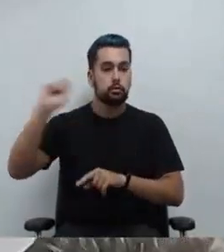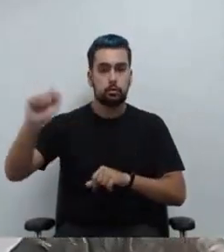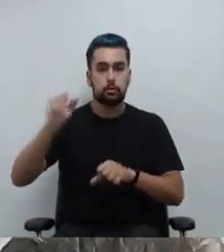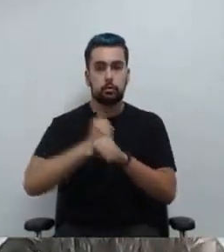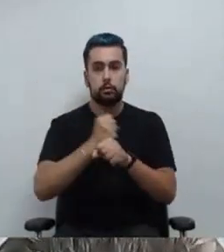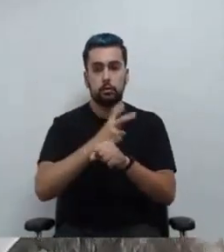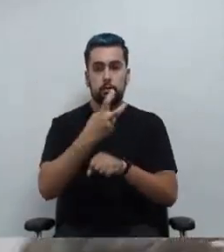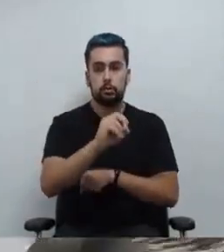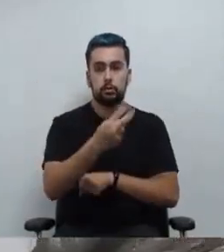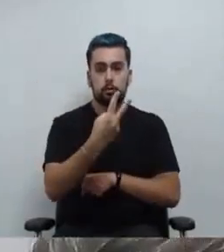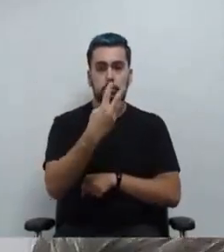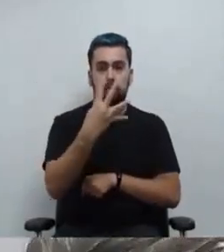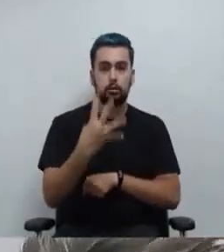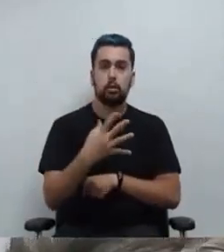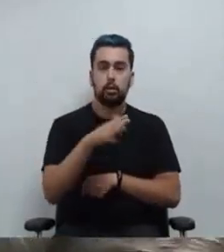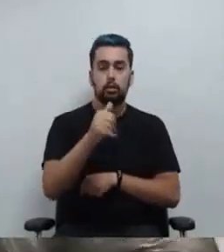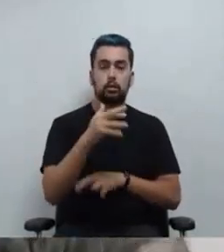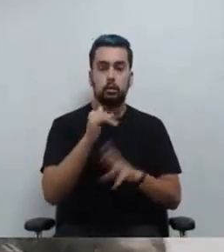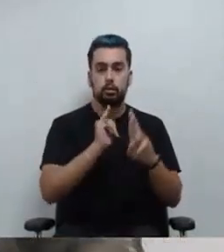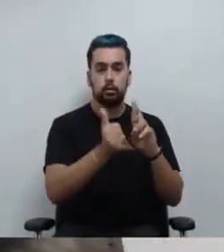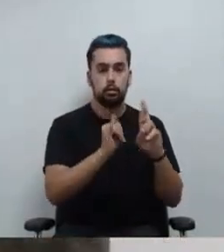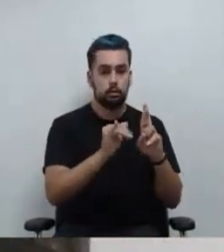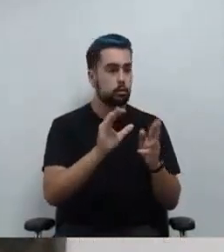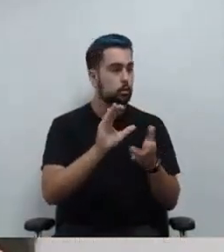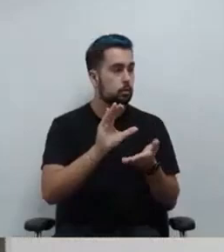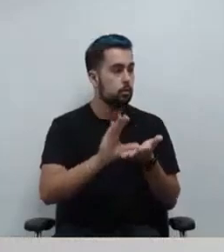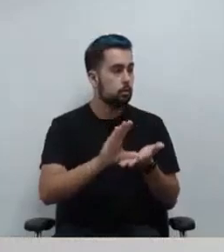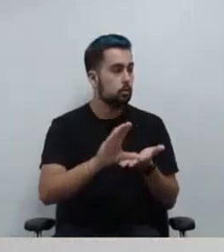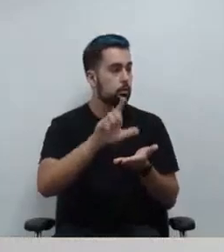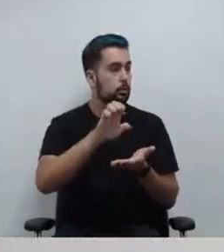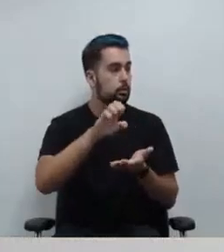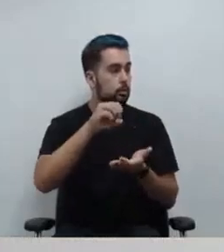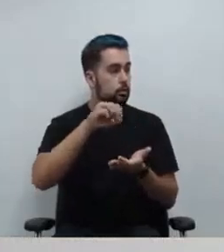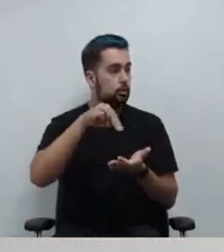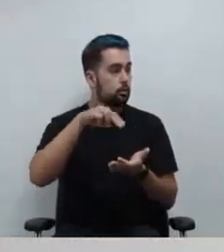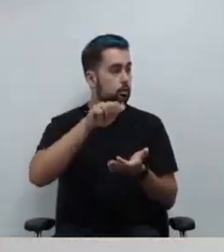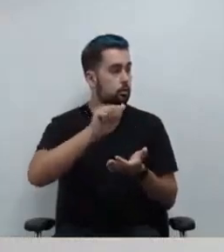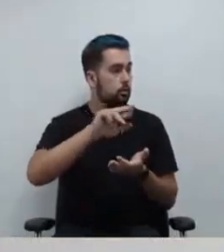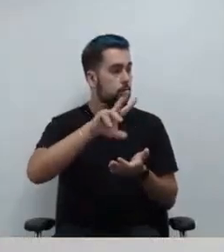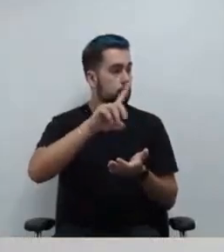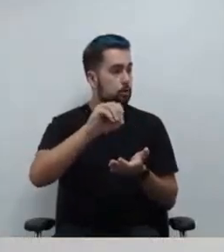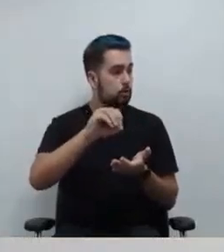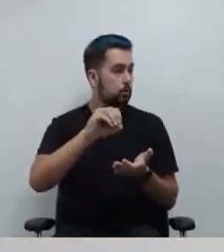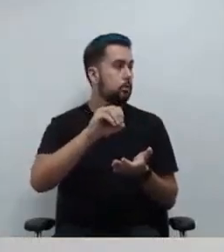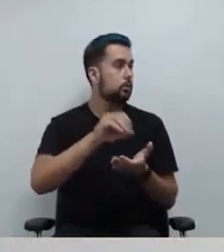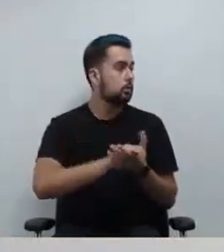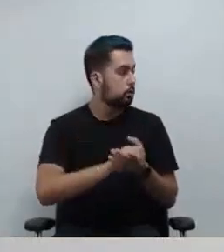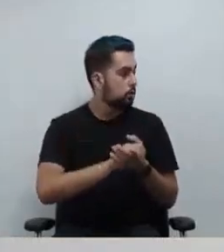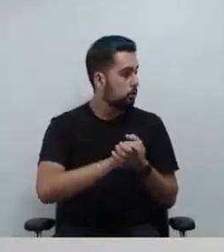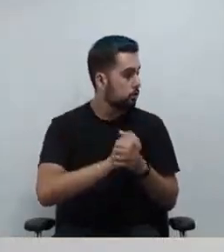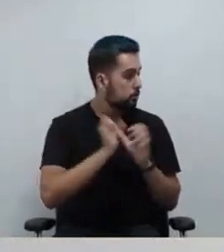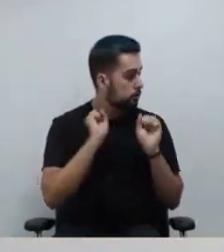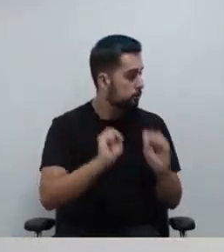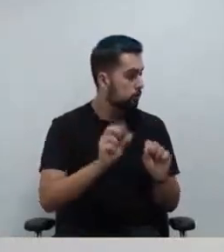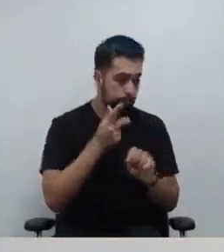de 2024. Relator, conselheiro Leonardo Scofano Damasceno Peixoto, com a palavra.